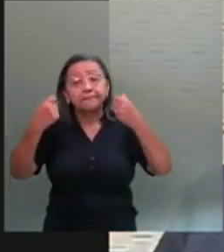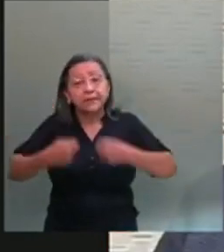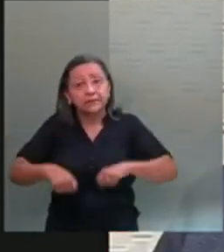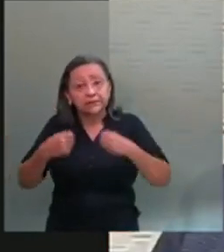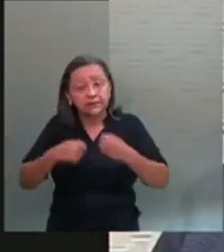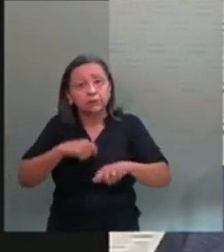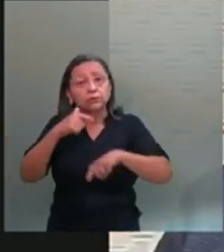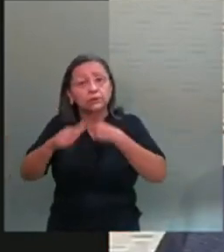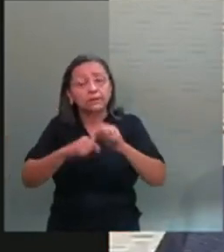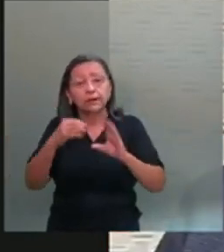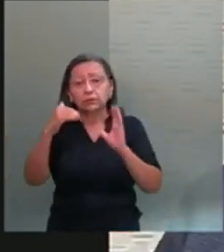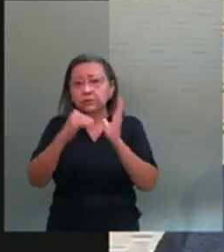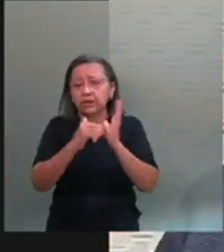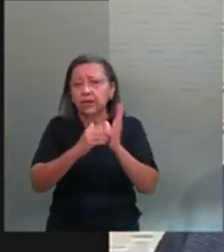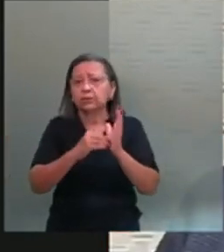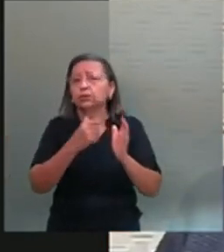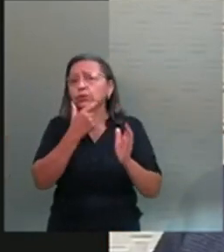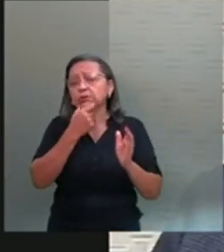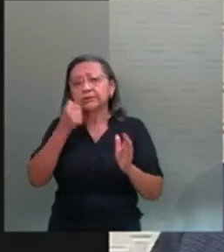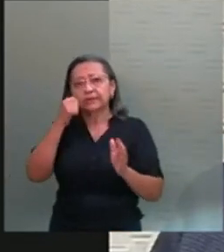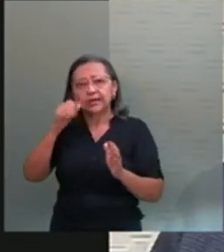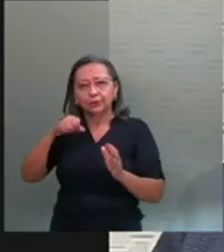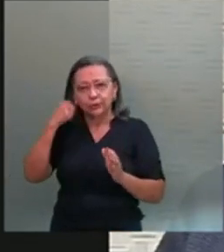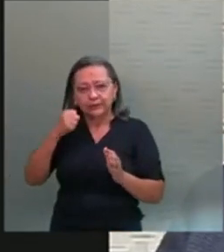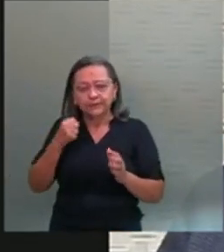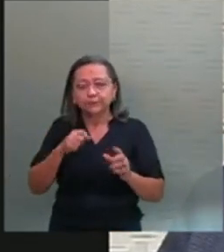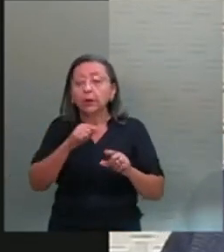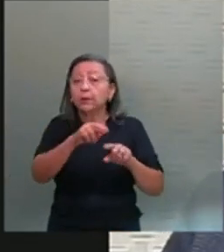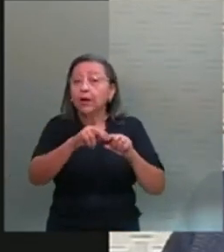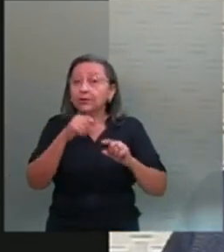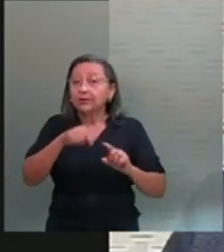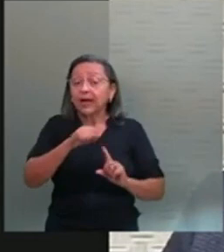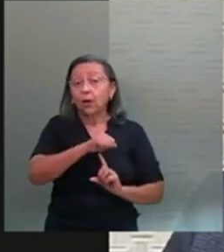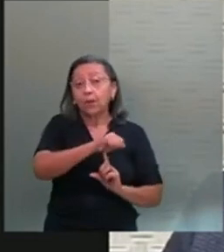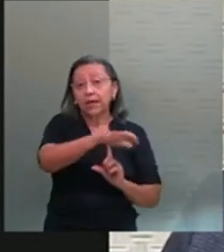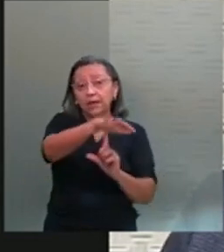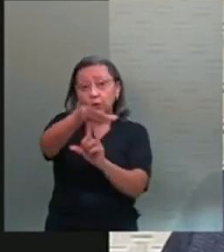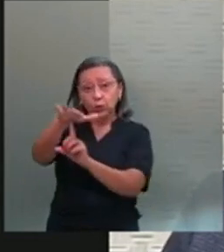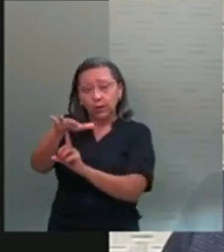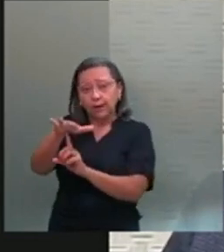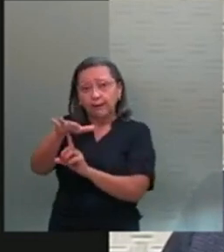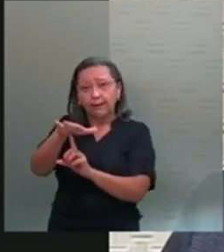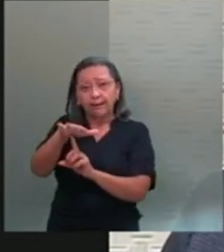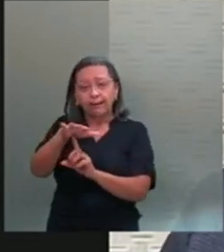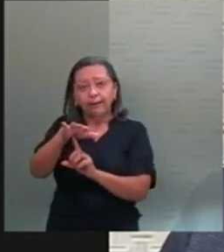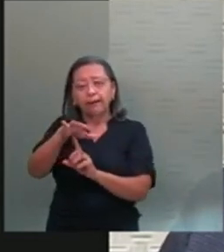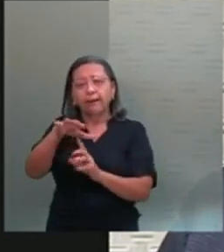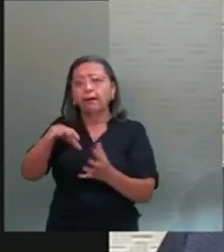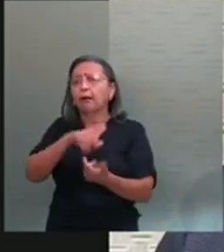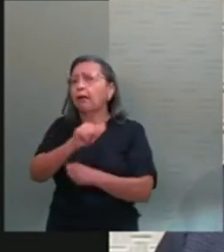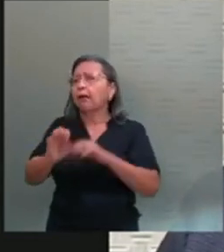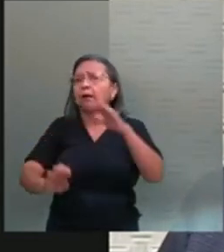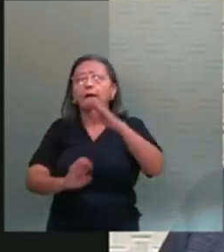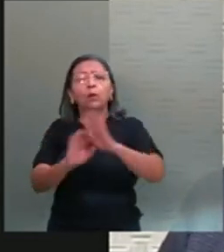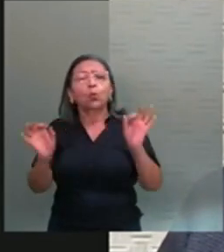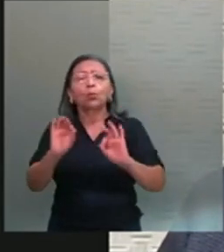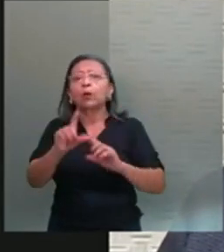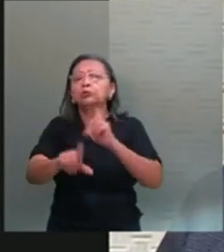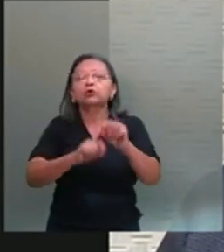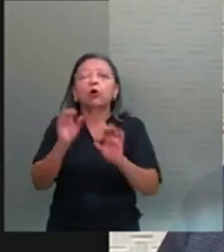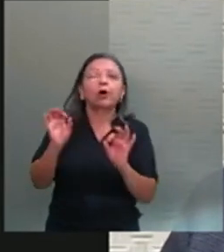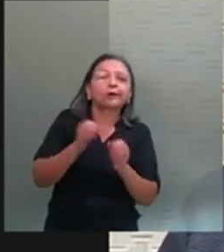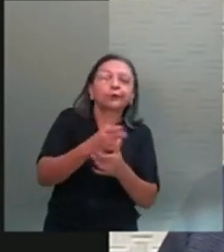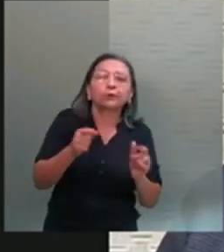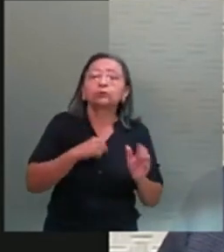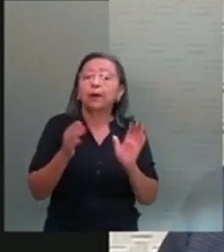sobre o trabalho do Senado e dos senadores. Por conta da cobertura universal, a agência não escolhe o que deve ser feito.